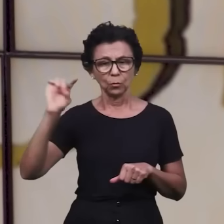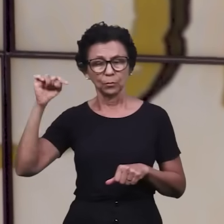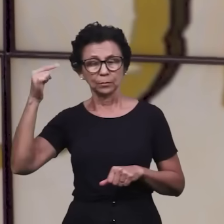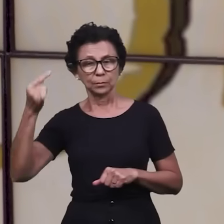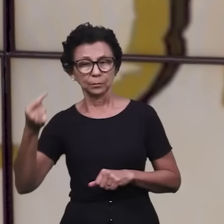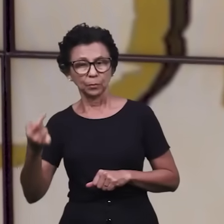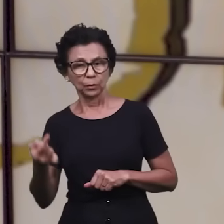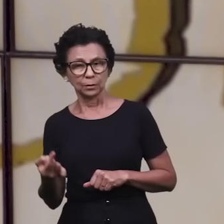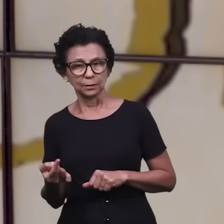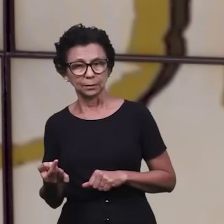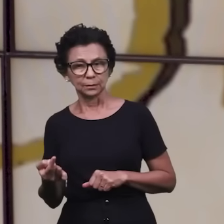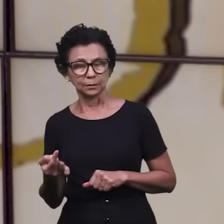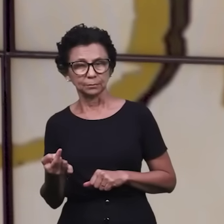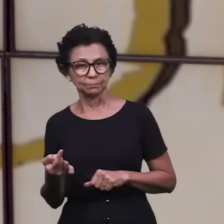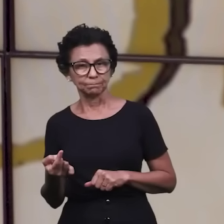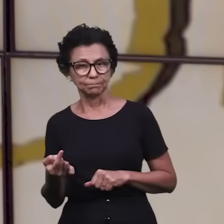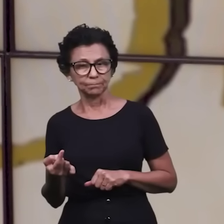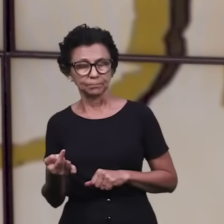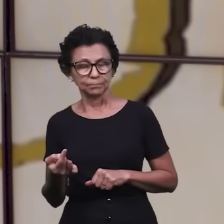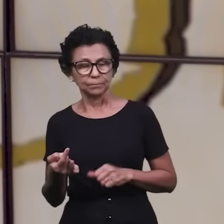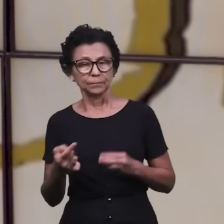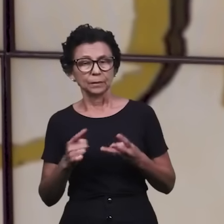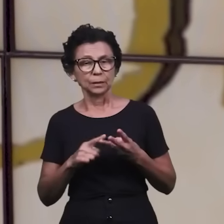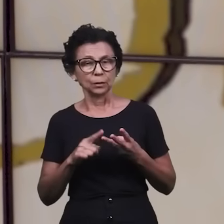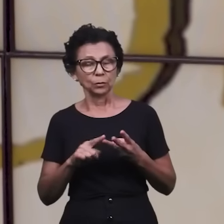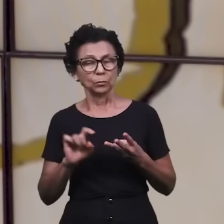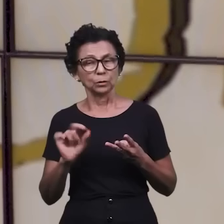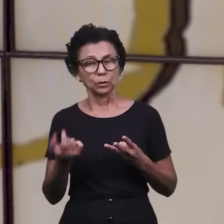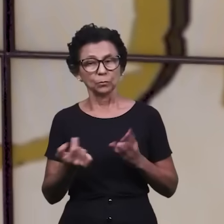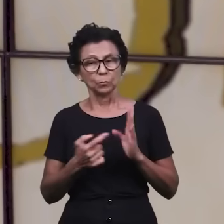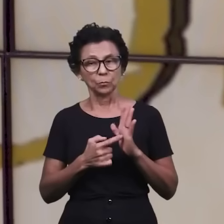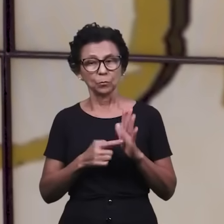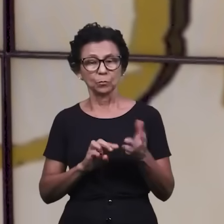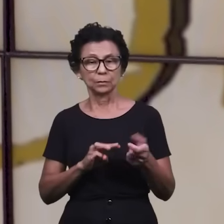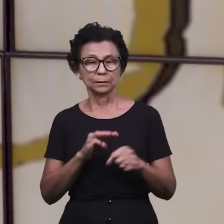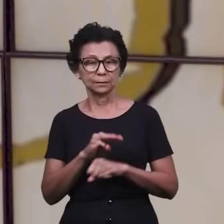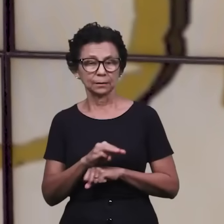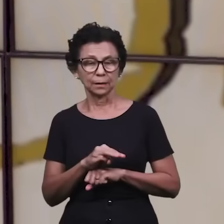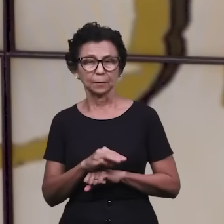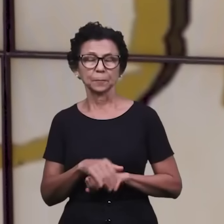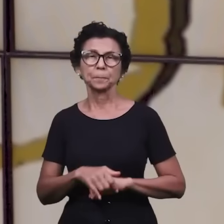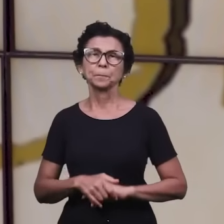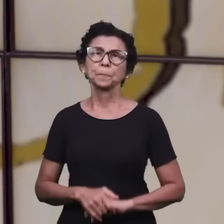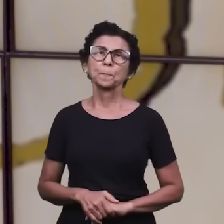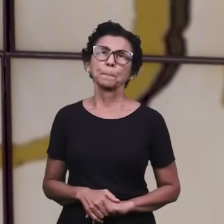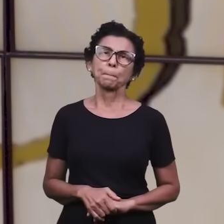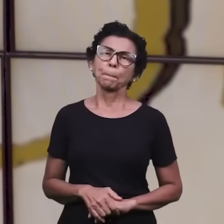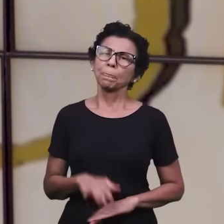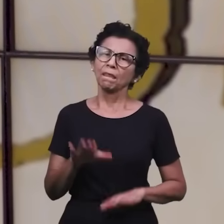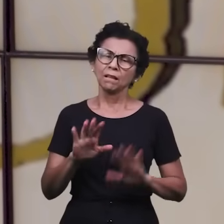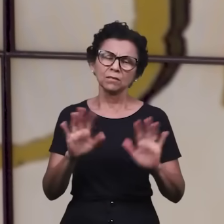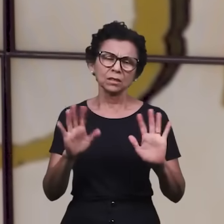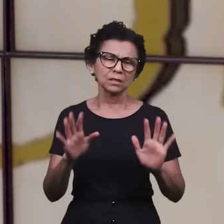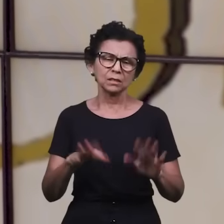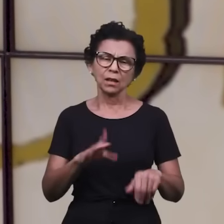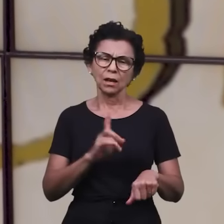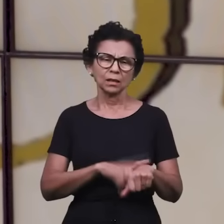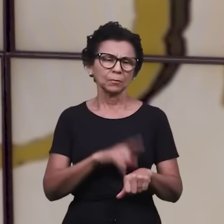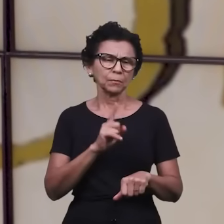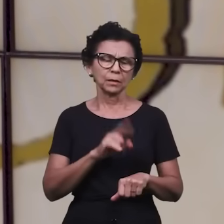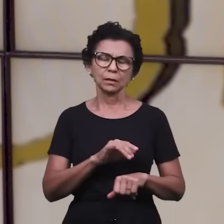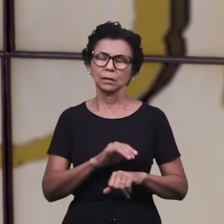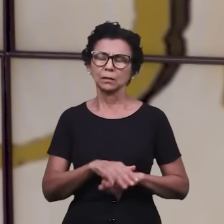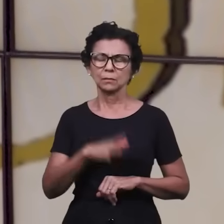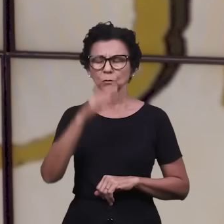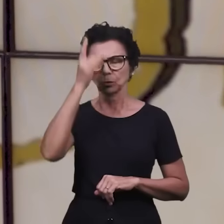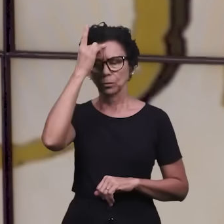momento e que tem que ir para o ministério. Acho que esse é um ponto mais sensível. Às vezes é um dom de edificação, é ali mesmo. Um dom de